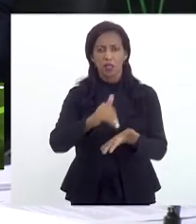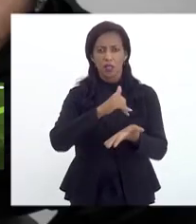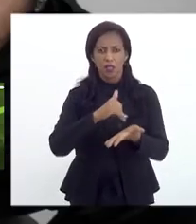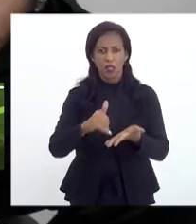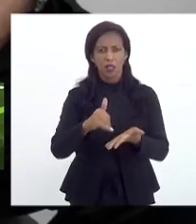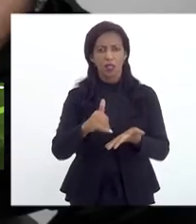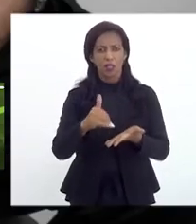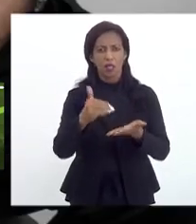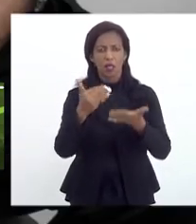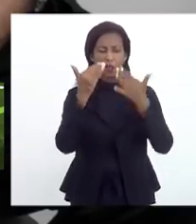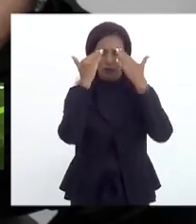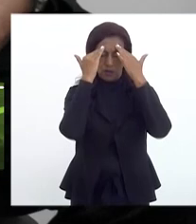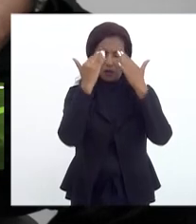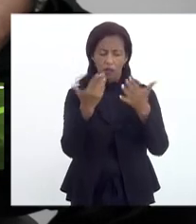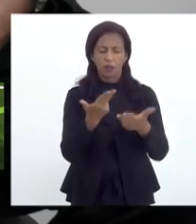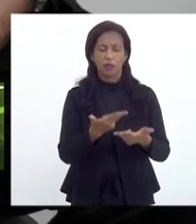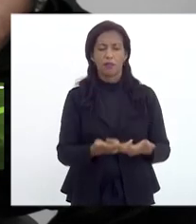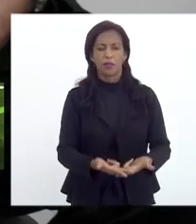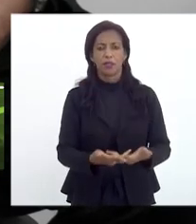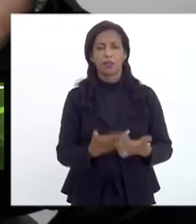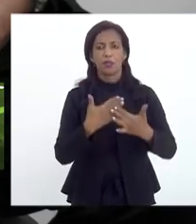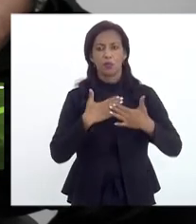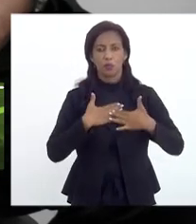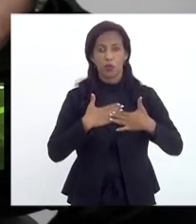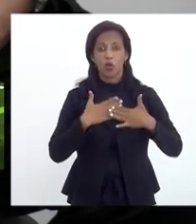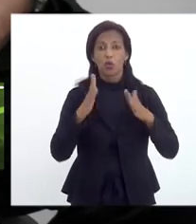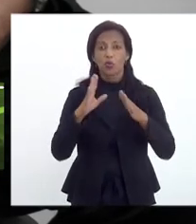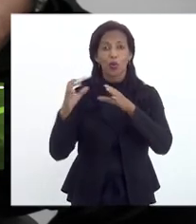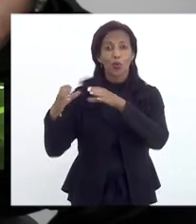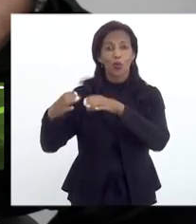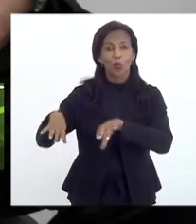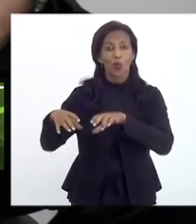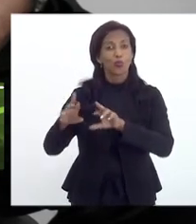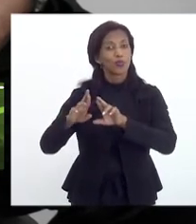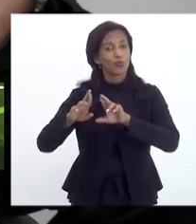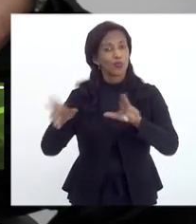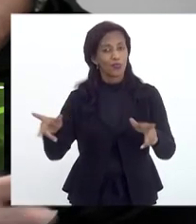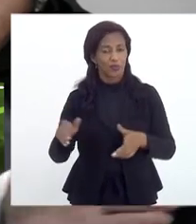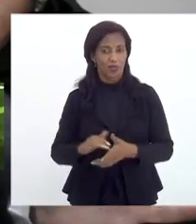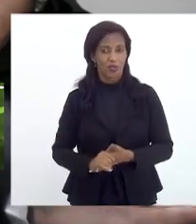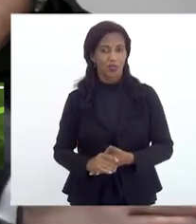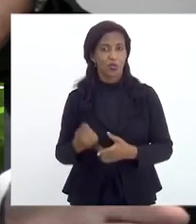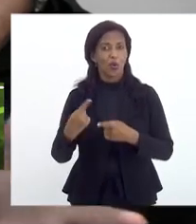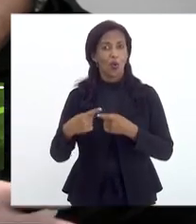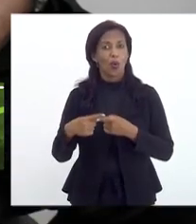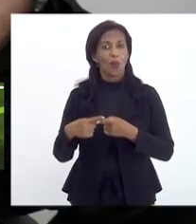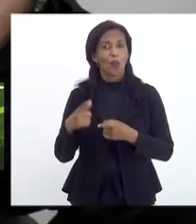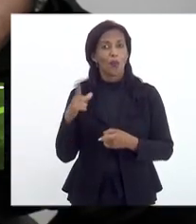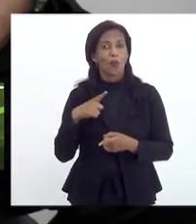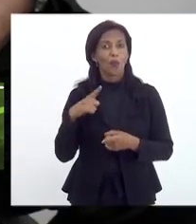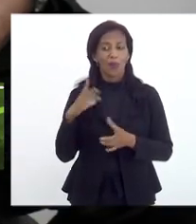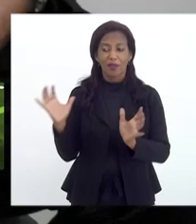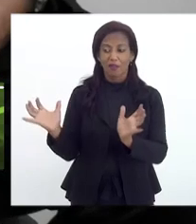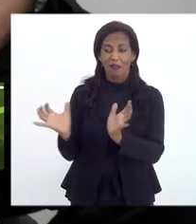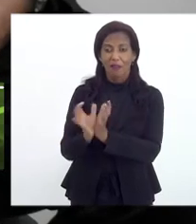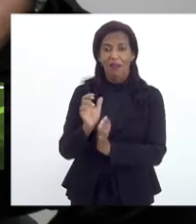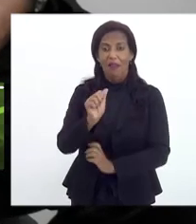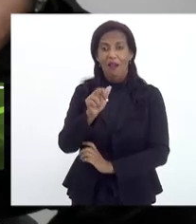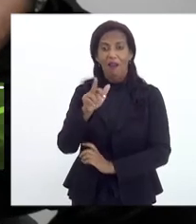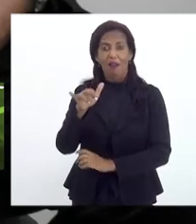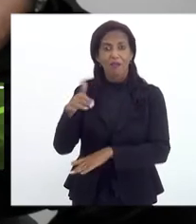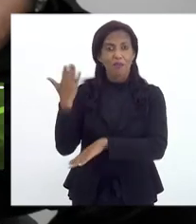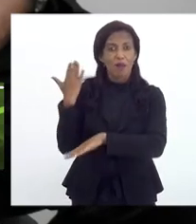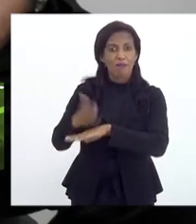paciência Do senhor comigo Só que se É que é um concurso diferenciado Entendeu? Porque tem academia São muitos meses De academia de polícia